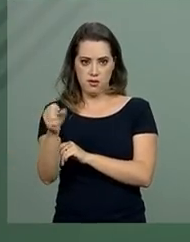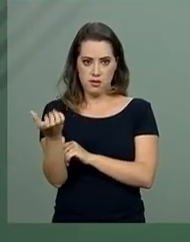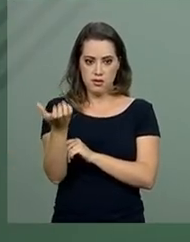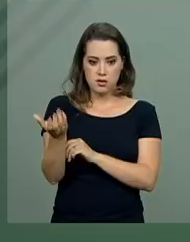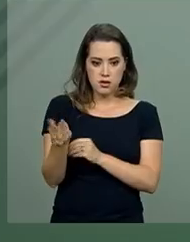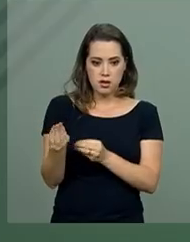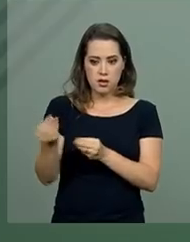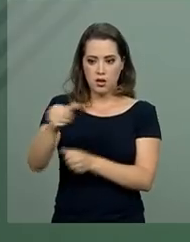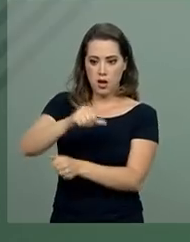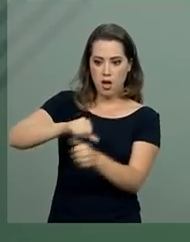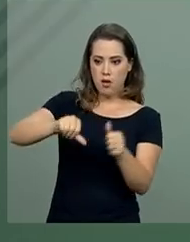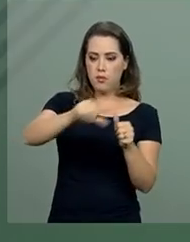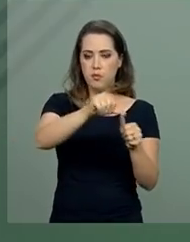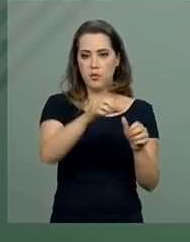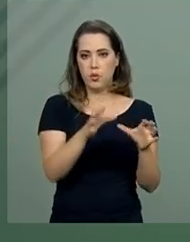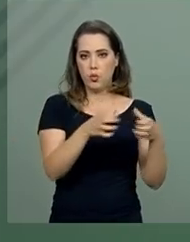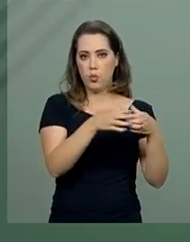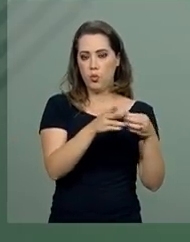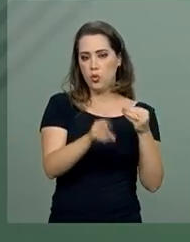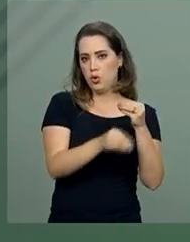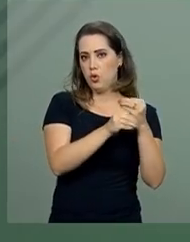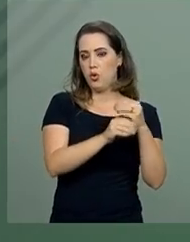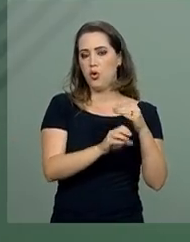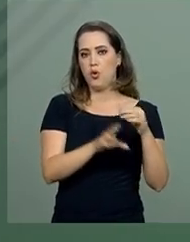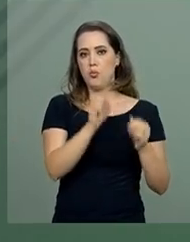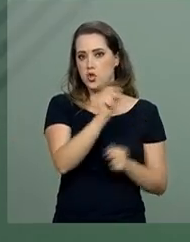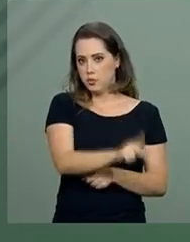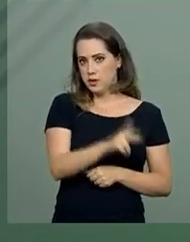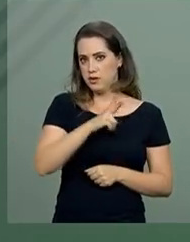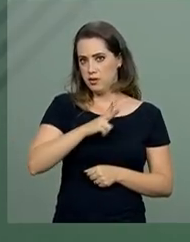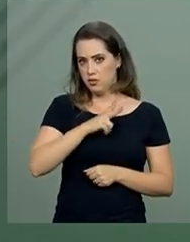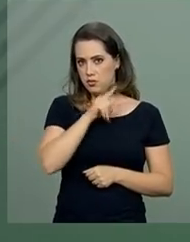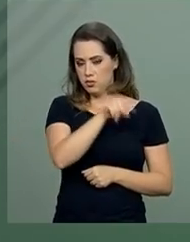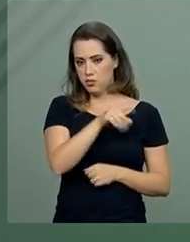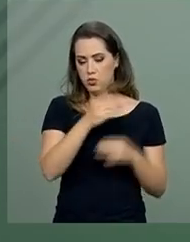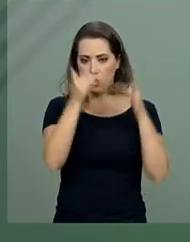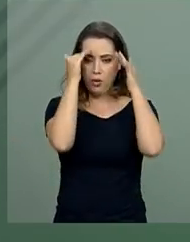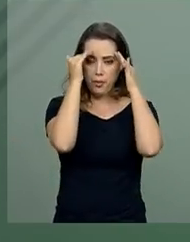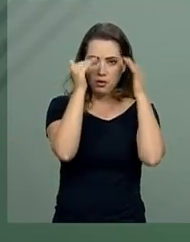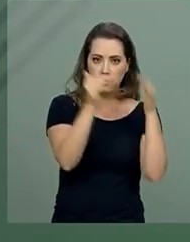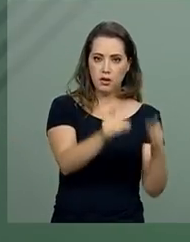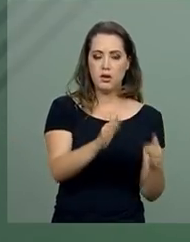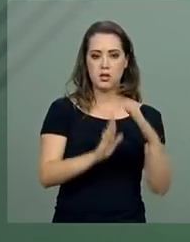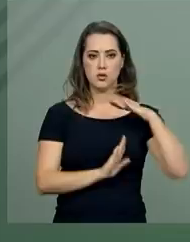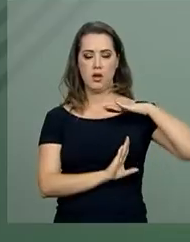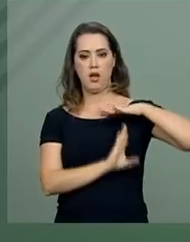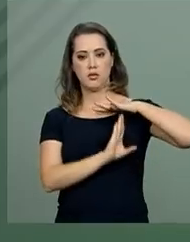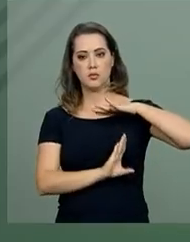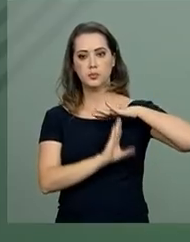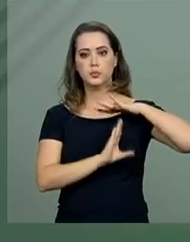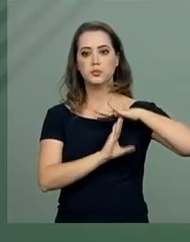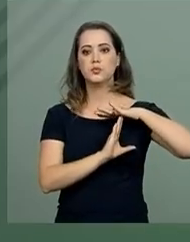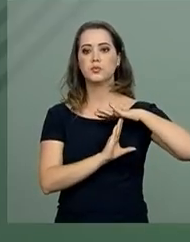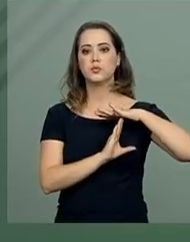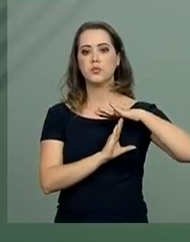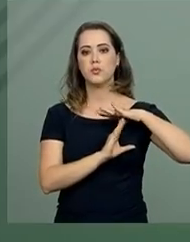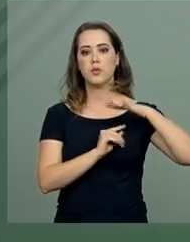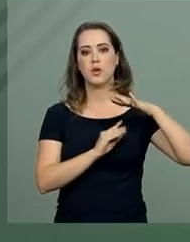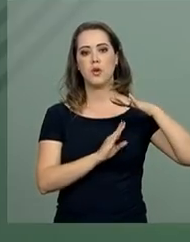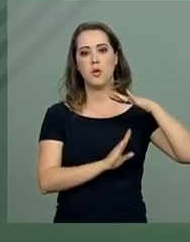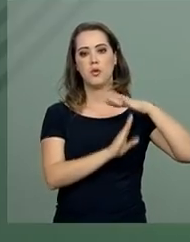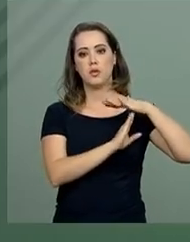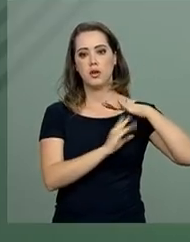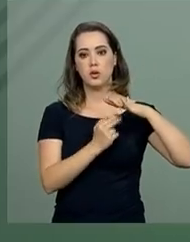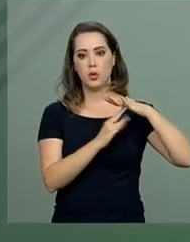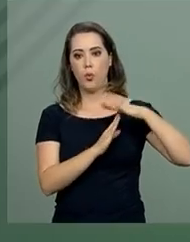fundo de previdência complementar no qual se submetem ao teto que é o mesmo